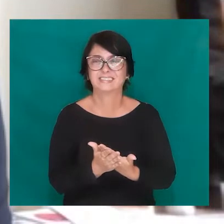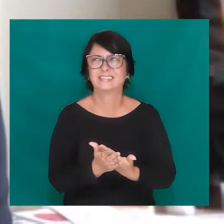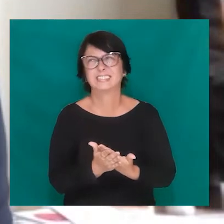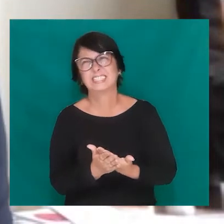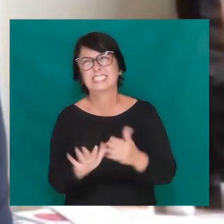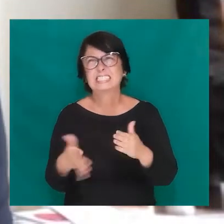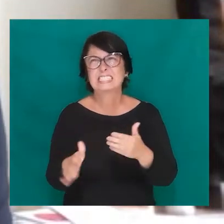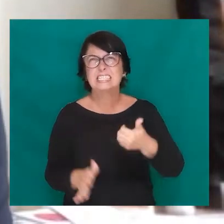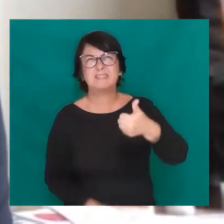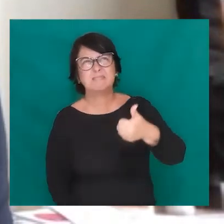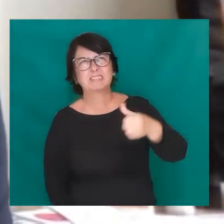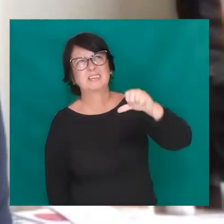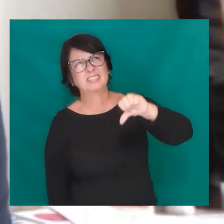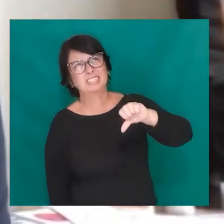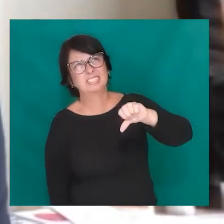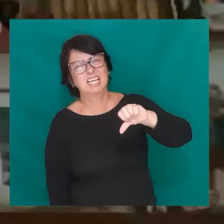em